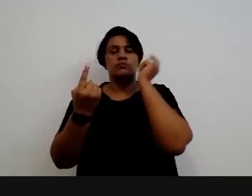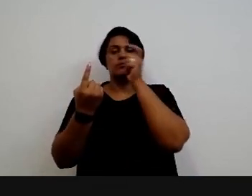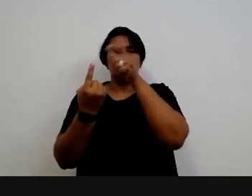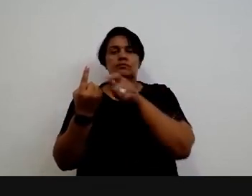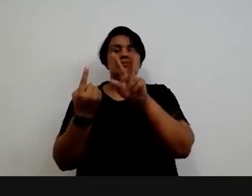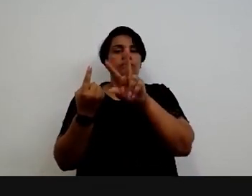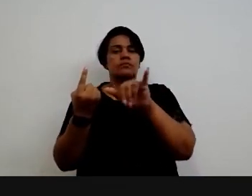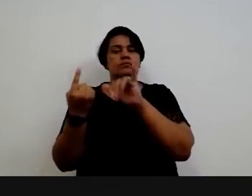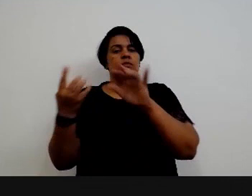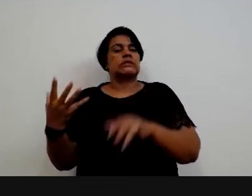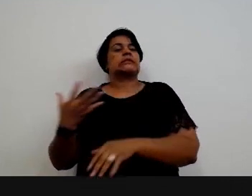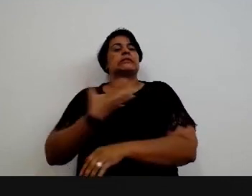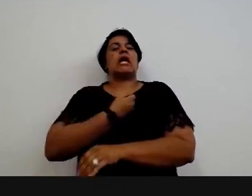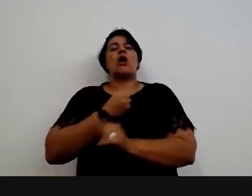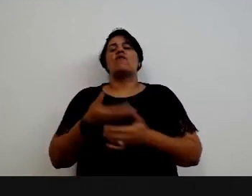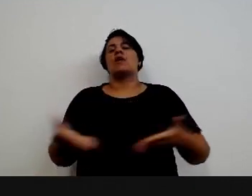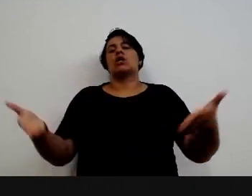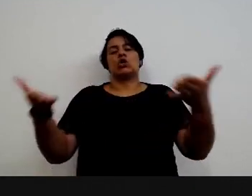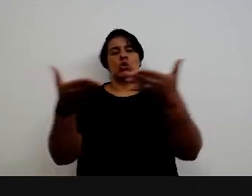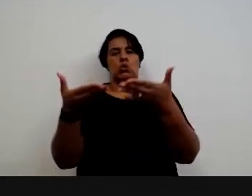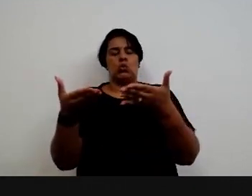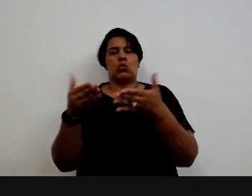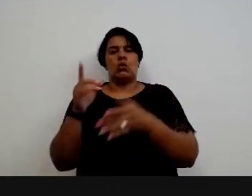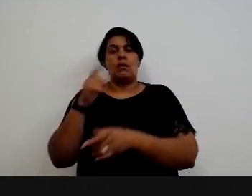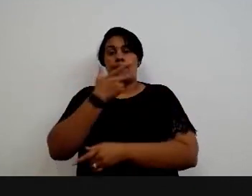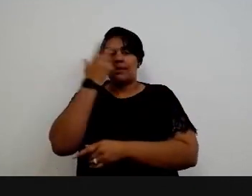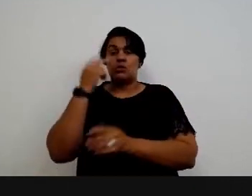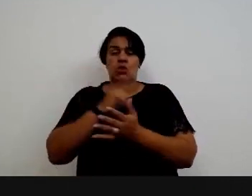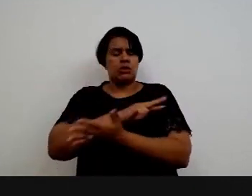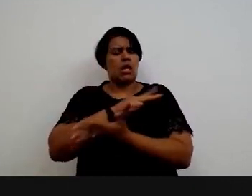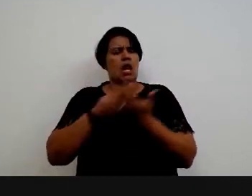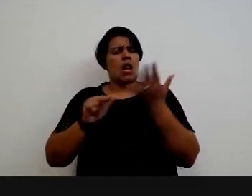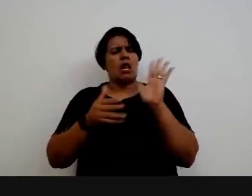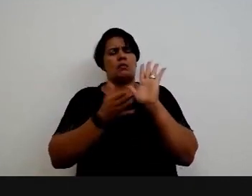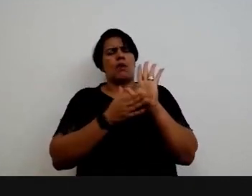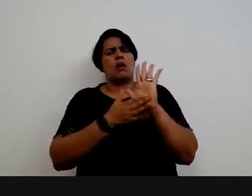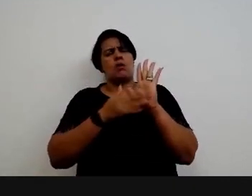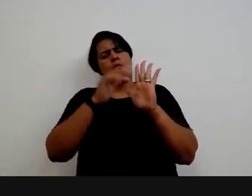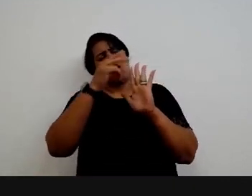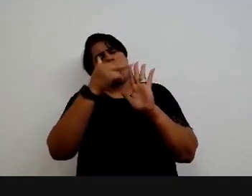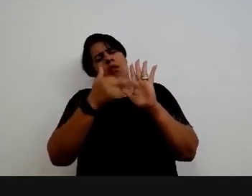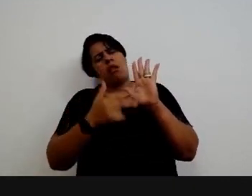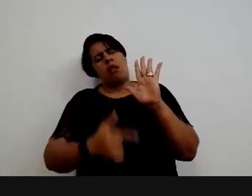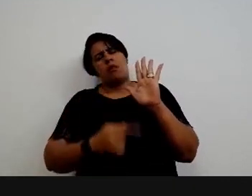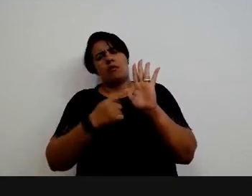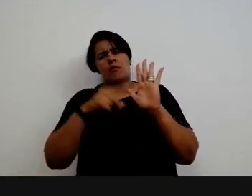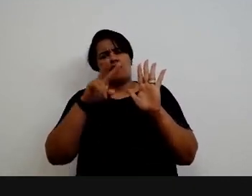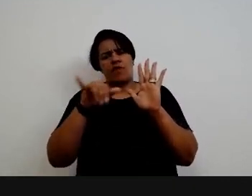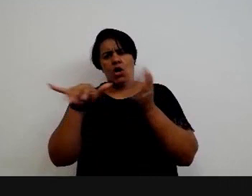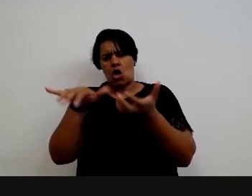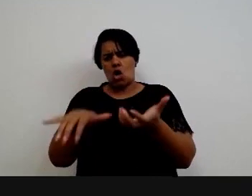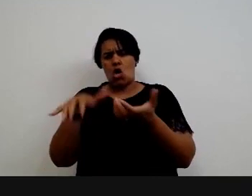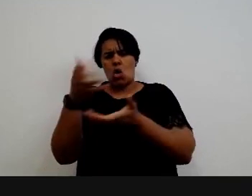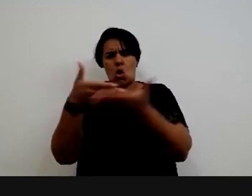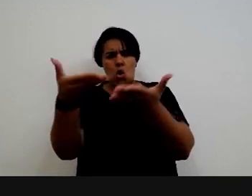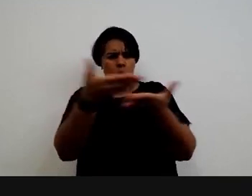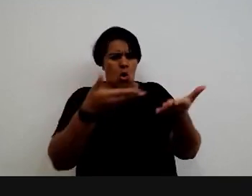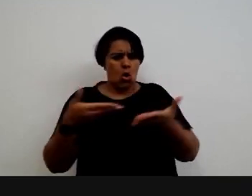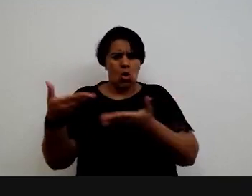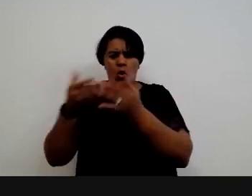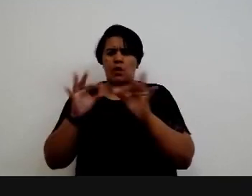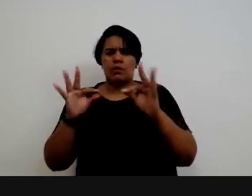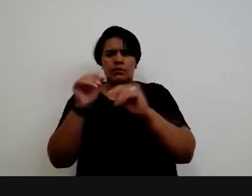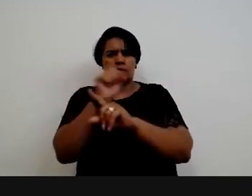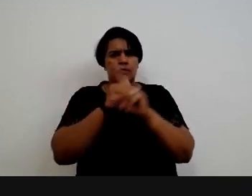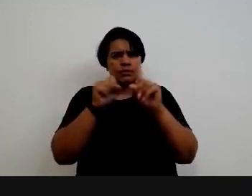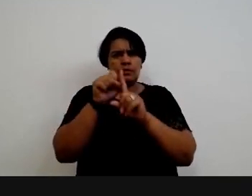Acreditamos a qualquer momento vai aparecer alguém com diversas propostas, vai conseguir dialogar com todo o Congresso Nacional, com toda a sociedade